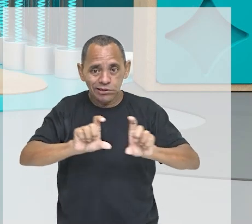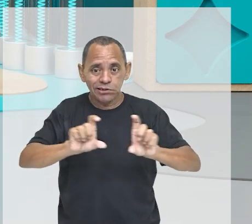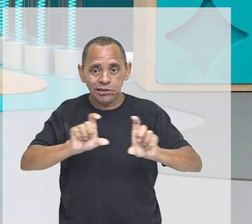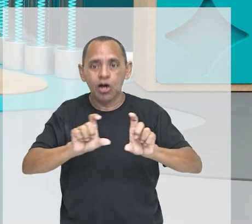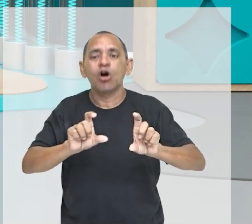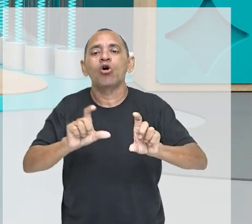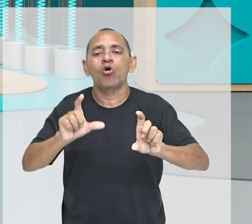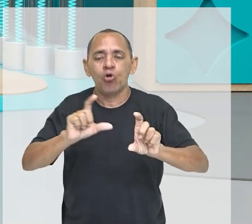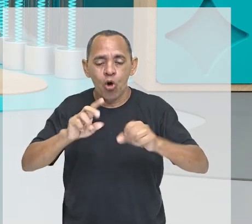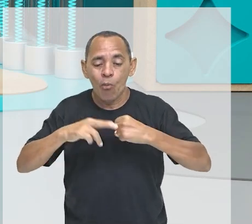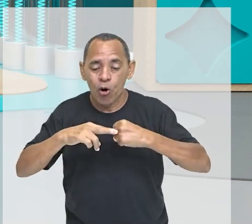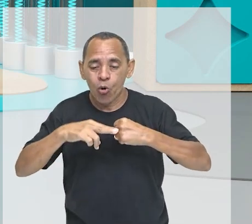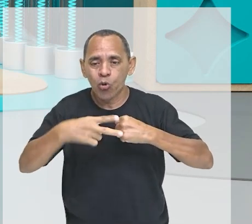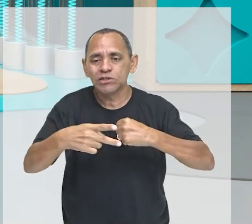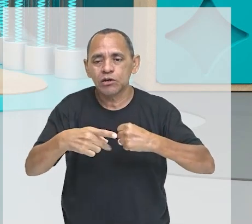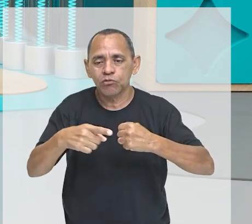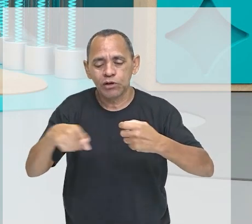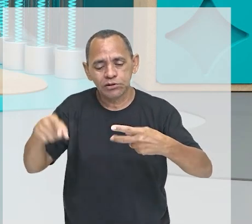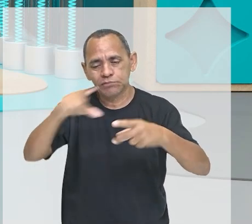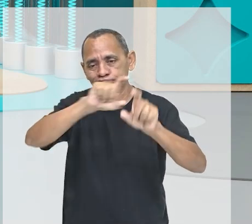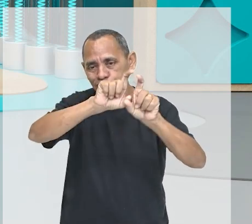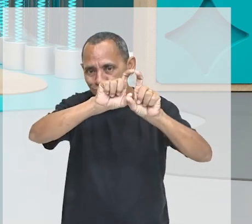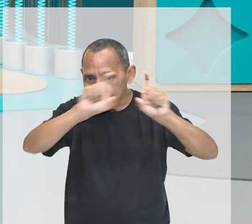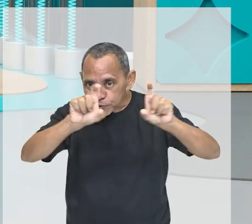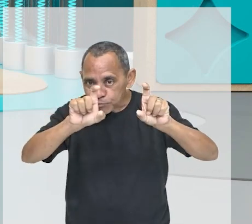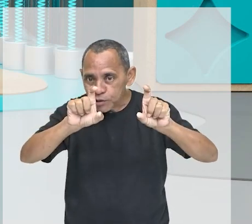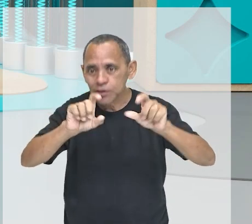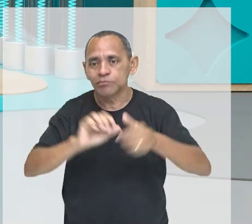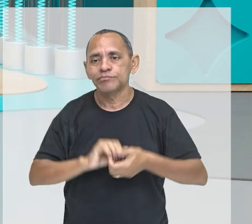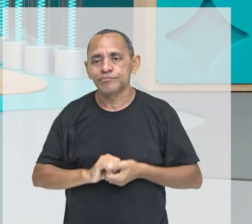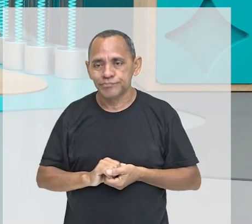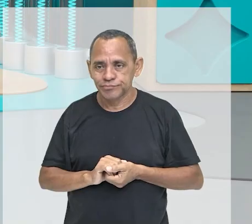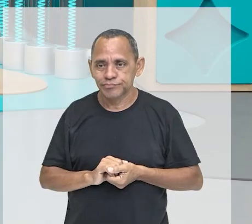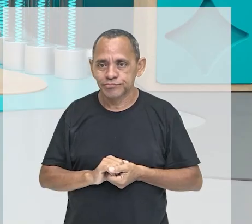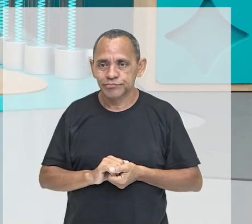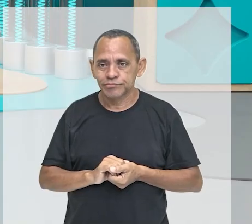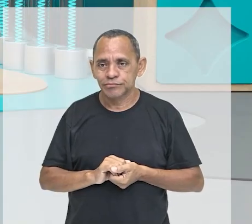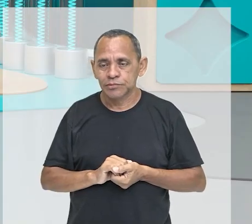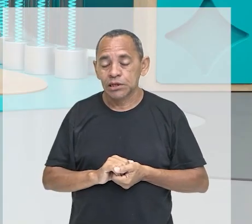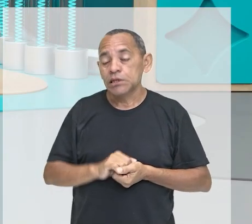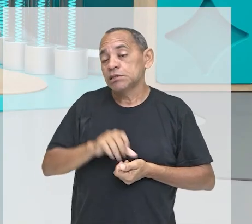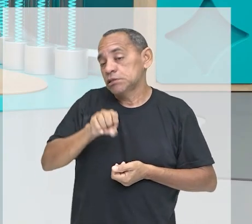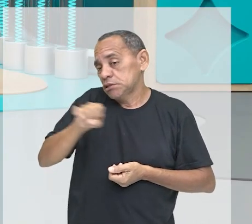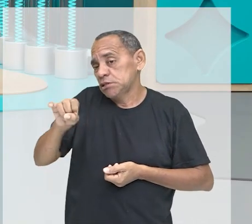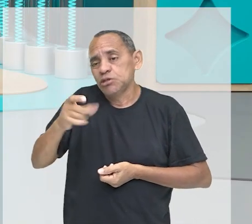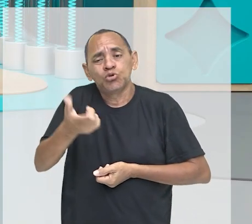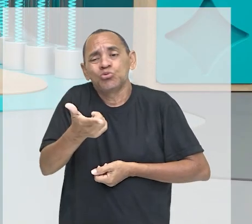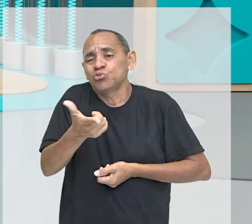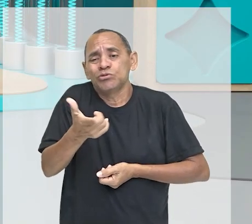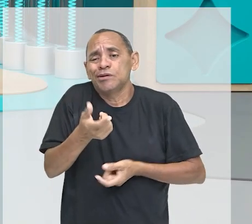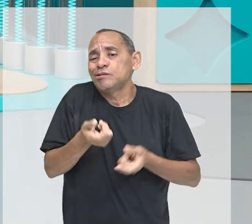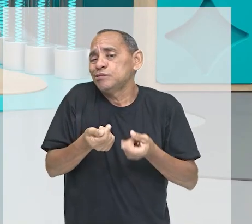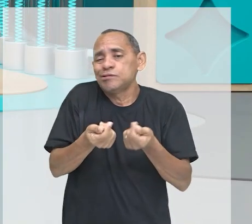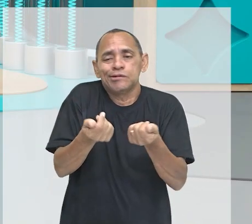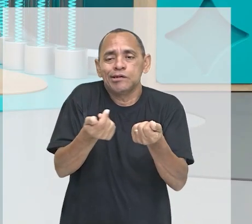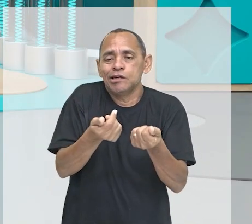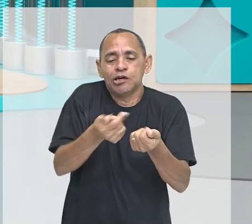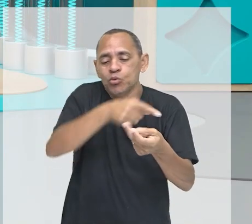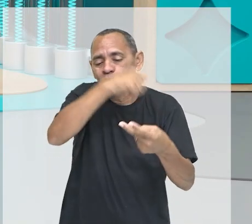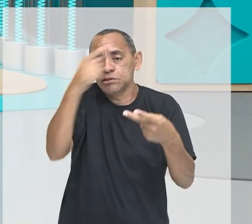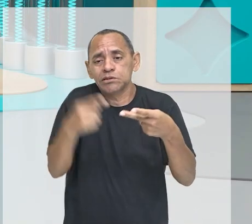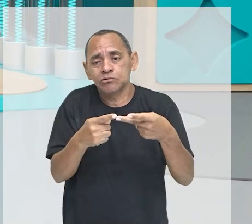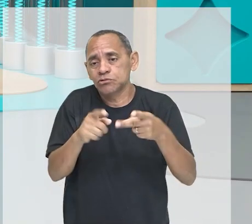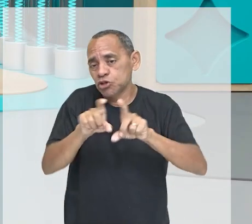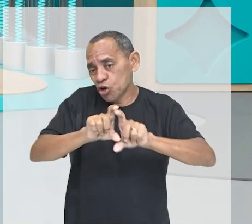ela é uma consequência da primeira. Se eu não tiver dinheiro, bom, a segunda possibilidade, a segunda oração não vai acontecer, tá